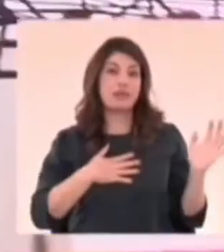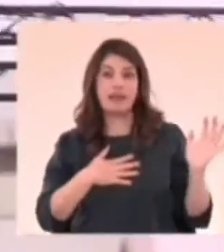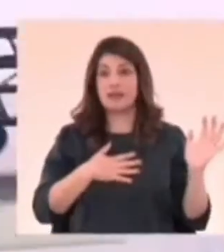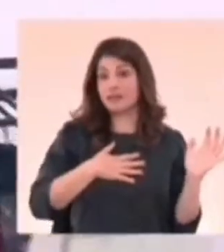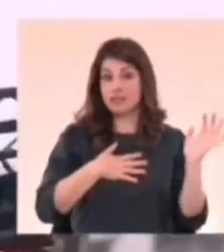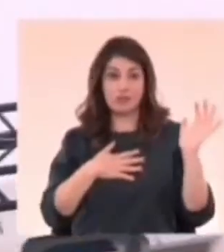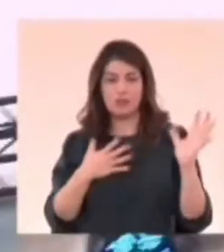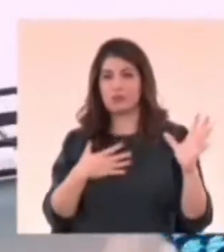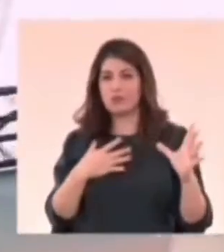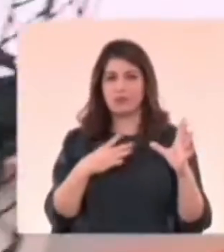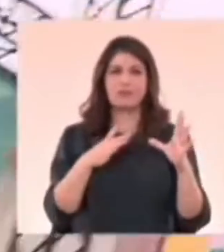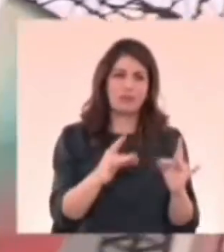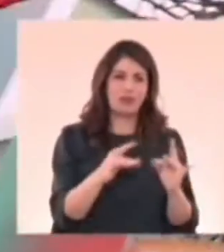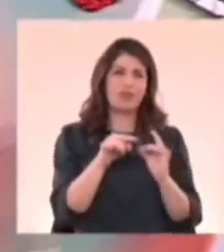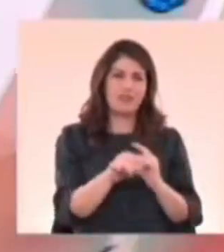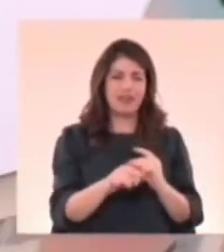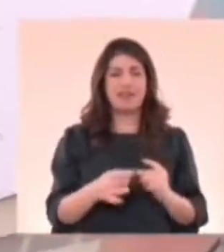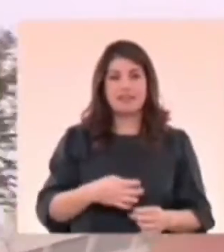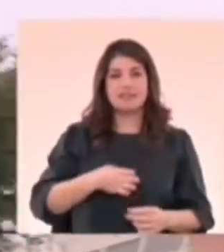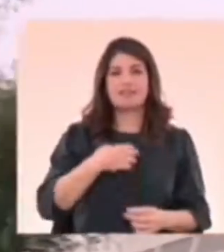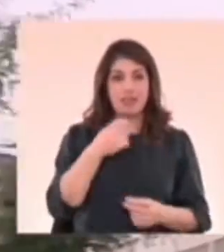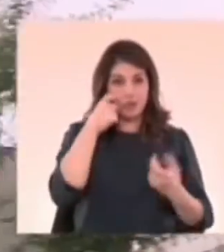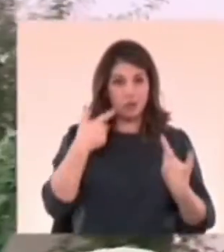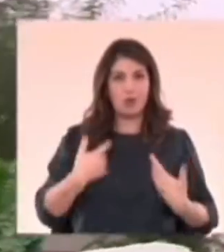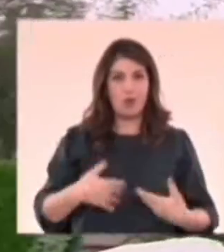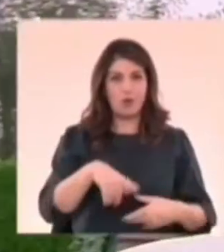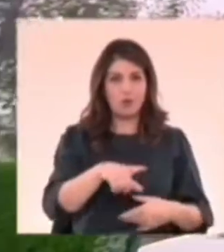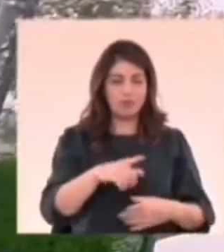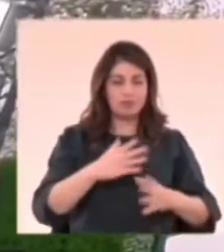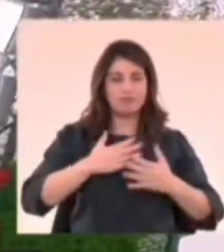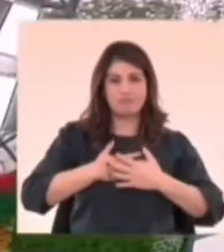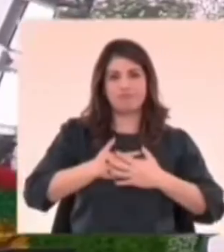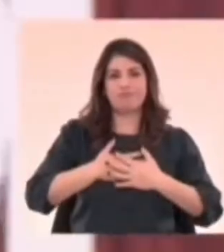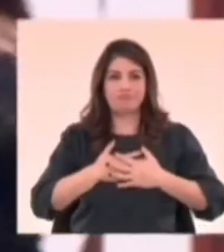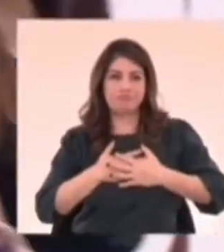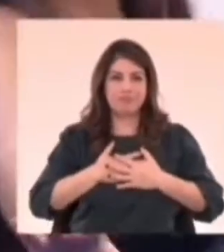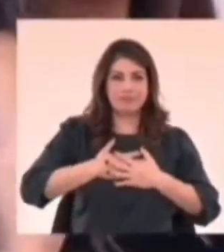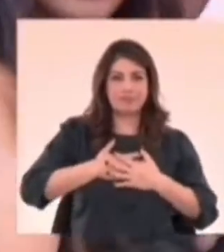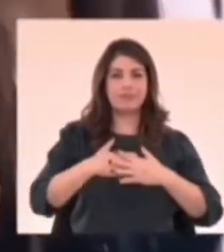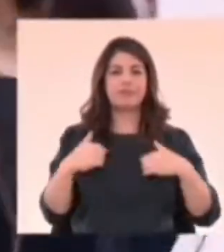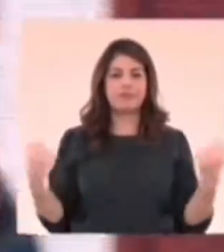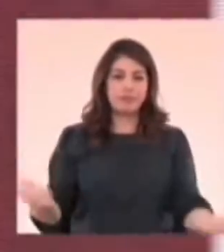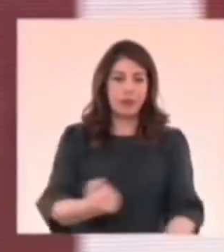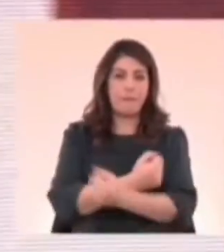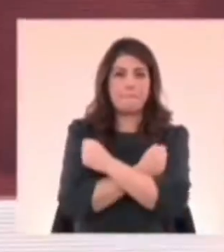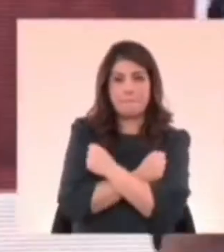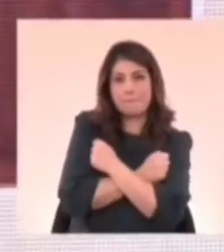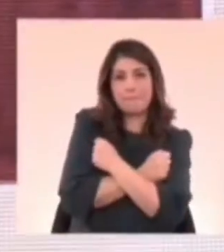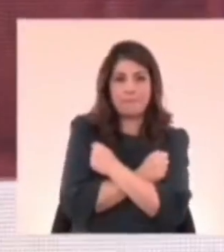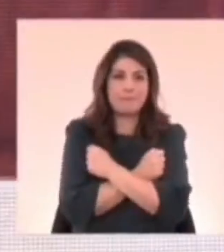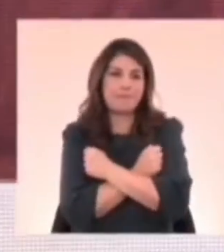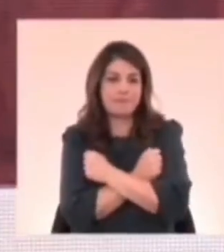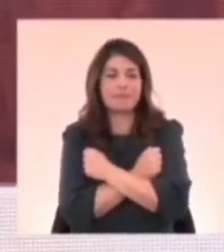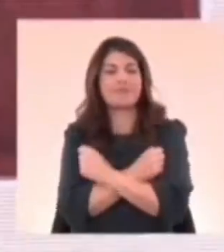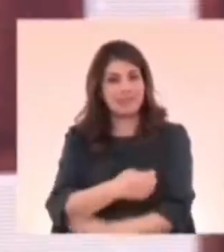ó Eu sempre tô pouco no meu vou te abraçar e sentir